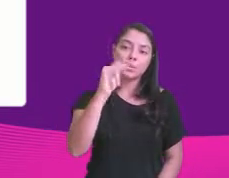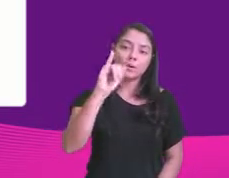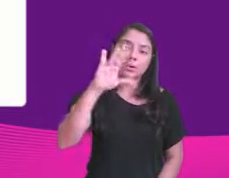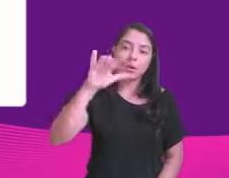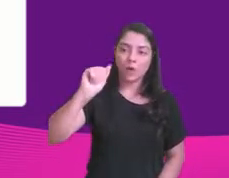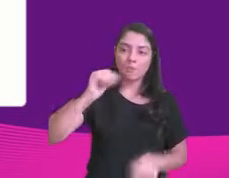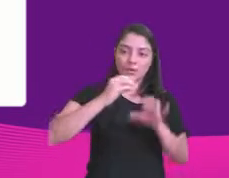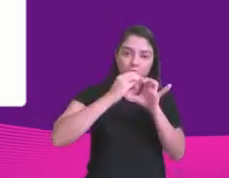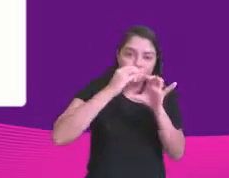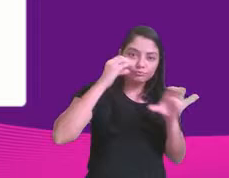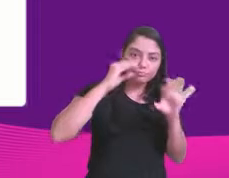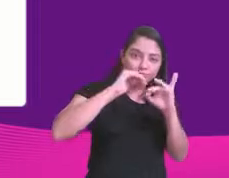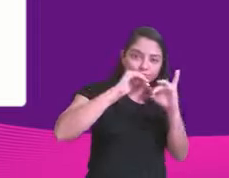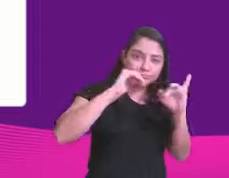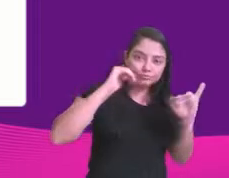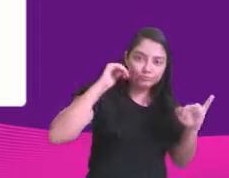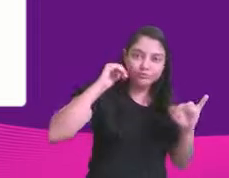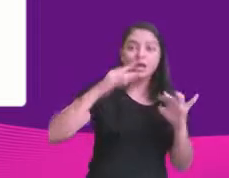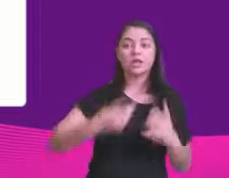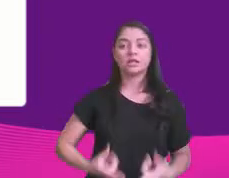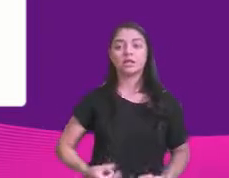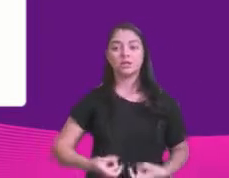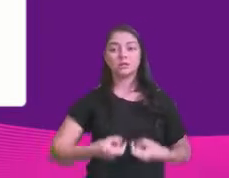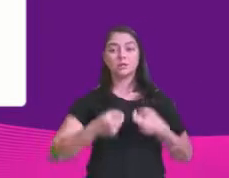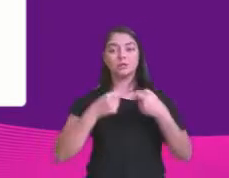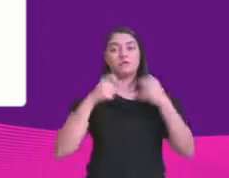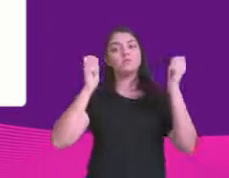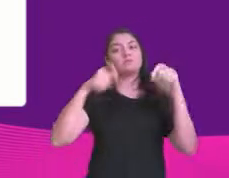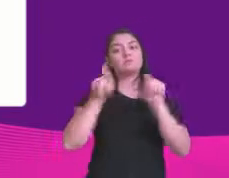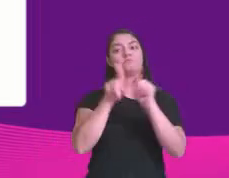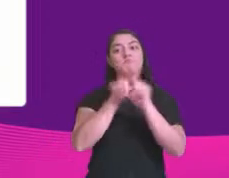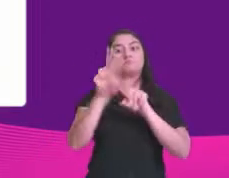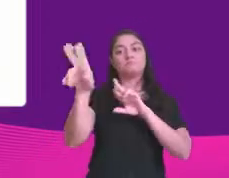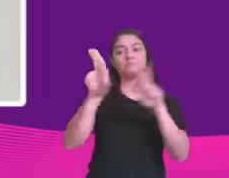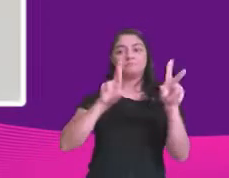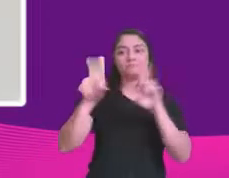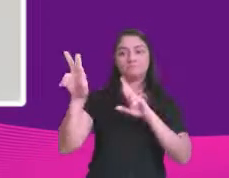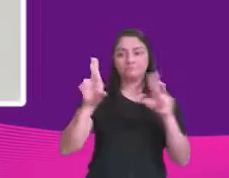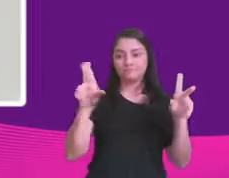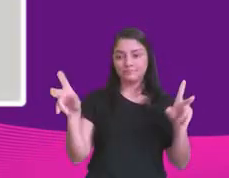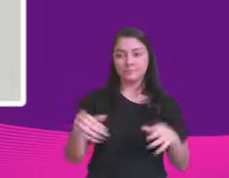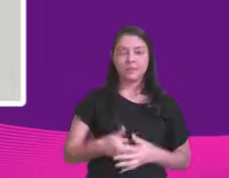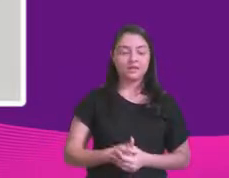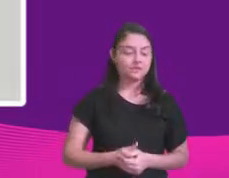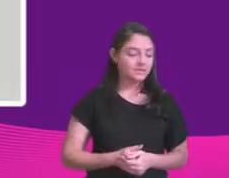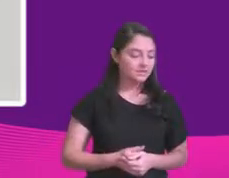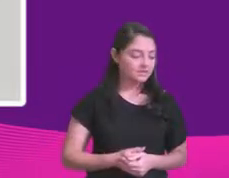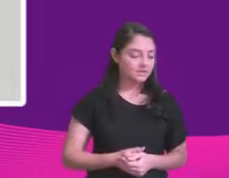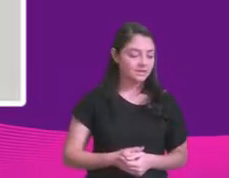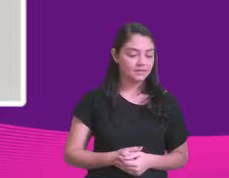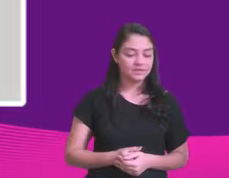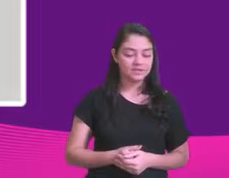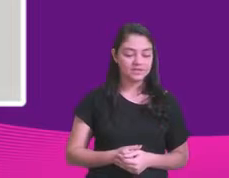quando feita a tomografia, e não há diferença em relação à discordância.